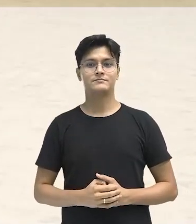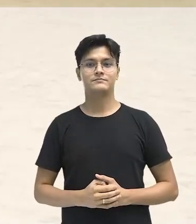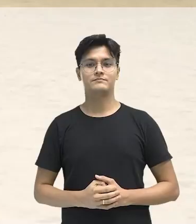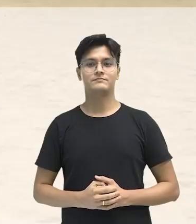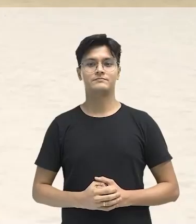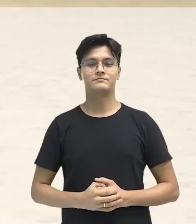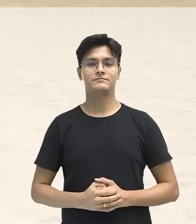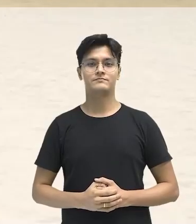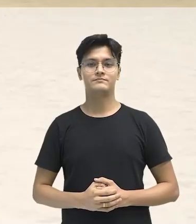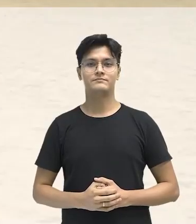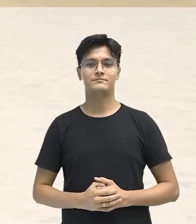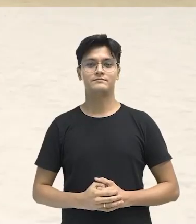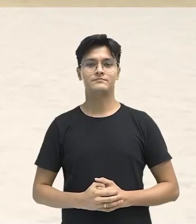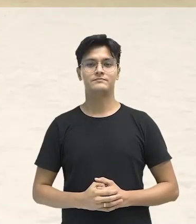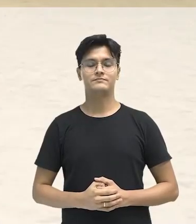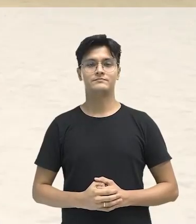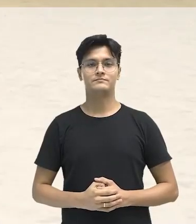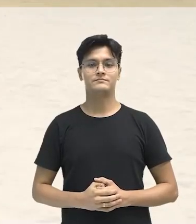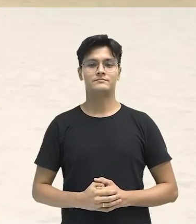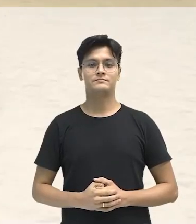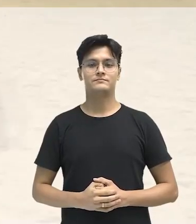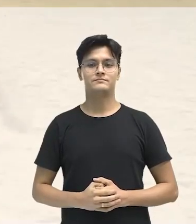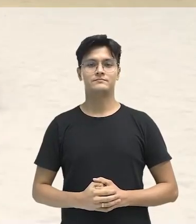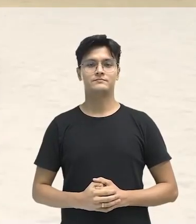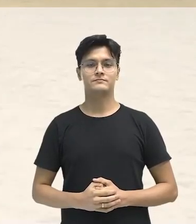bênção. É esse chute frontal.